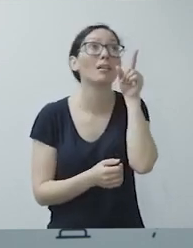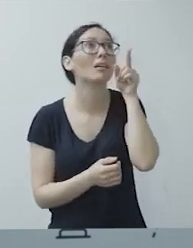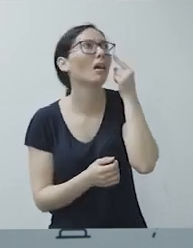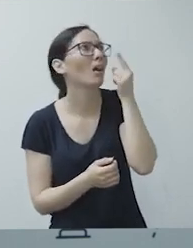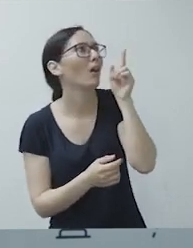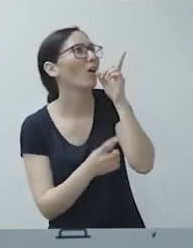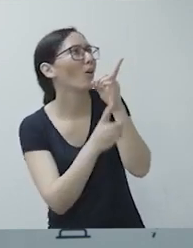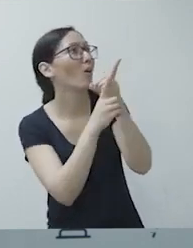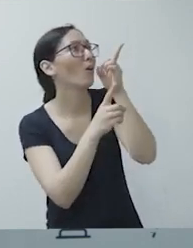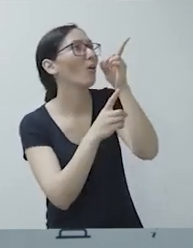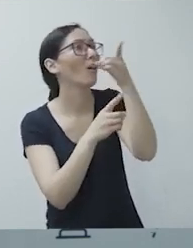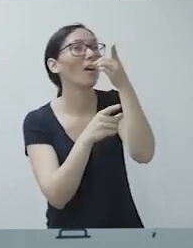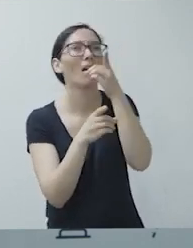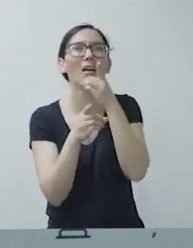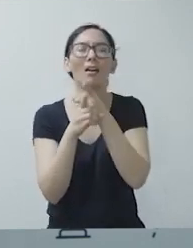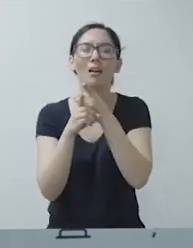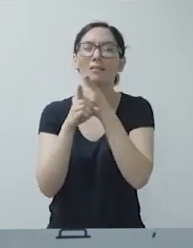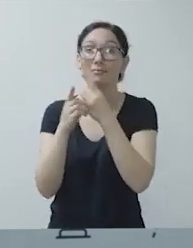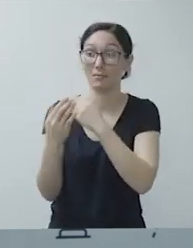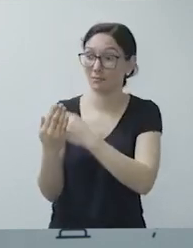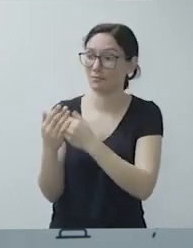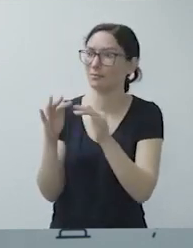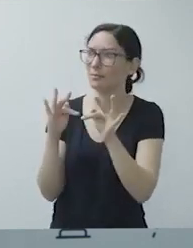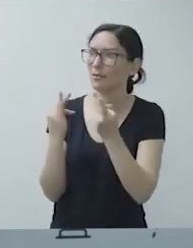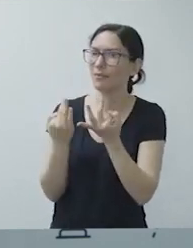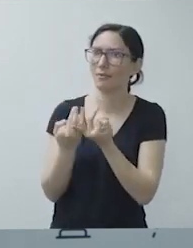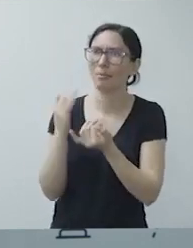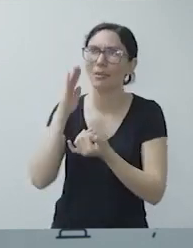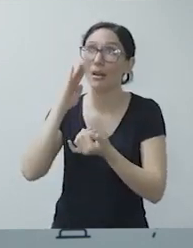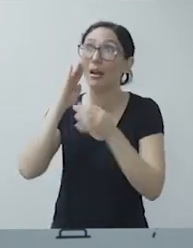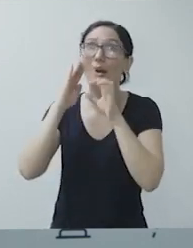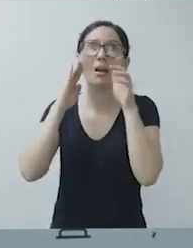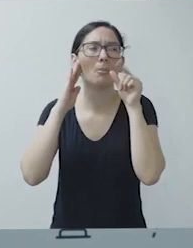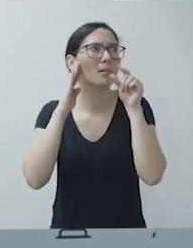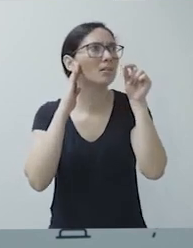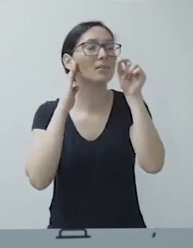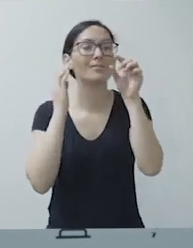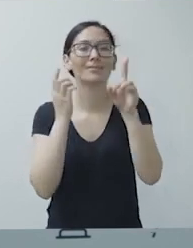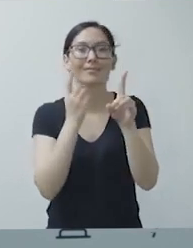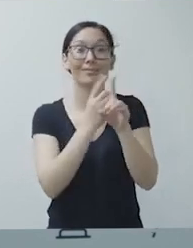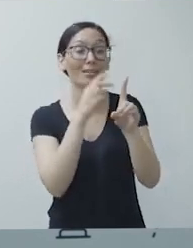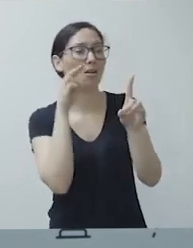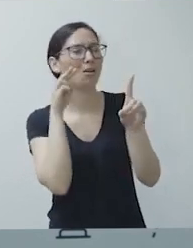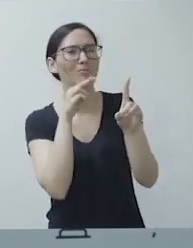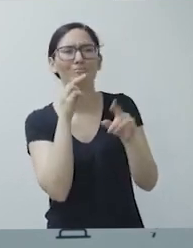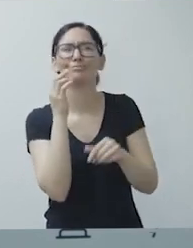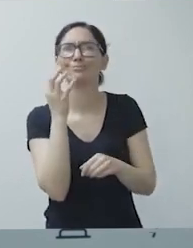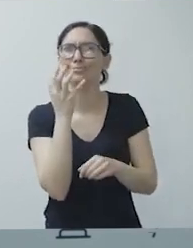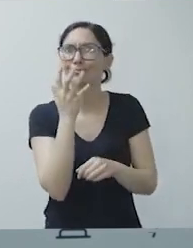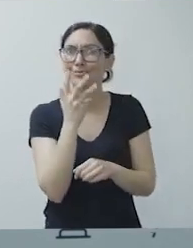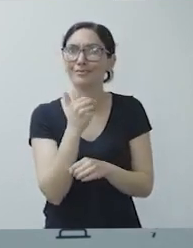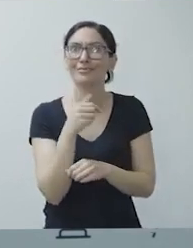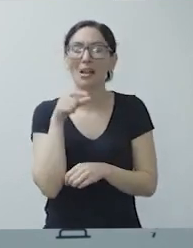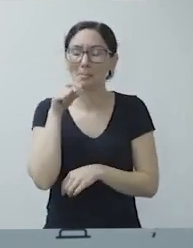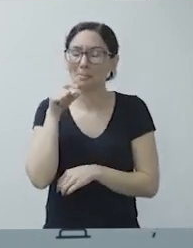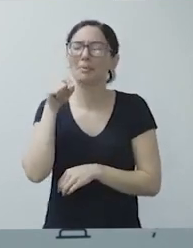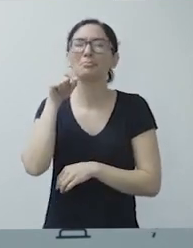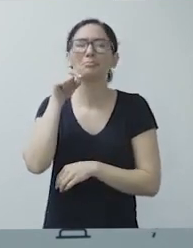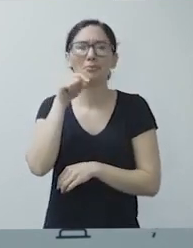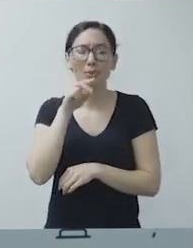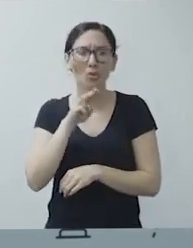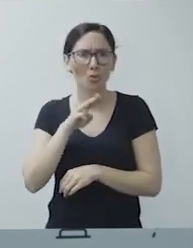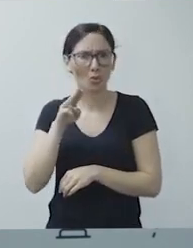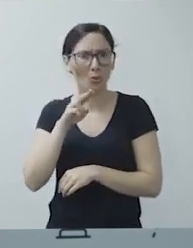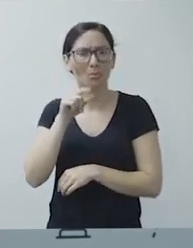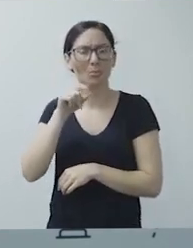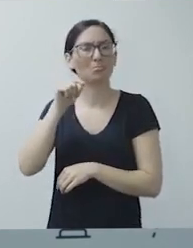canto do Bem Te Vi. É muito gostoso ouvir. É até emocionante porque ele mesmo fala o seu próprio nome, não é